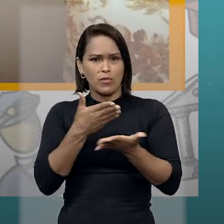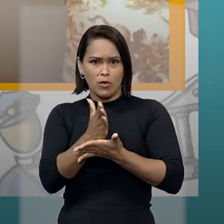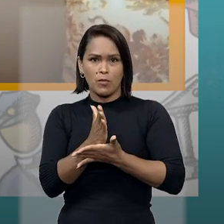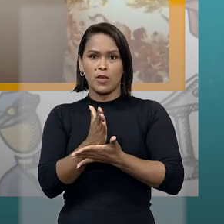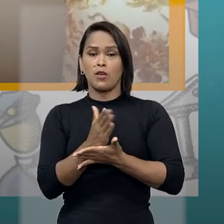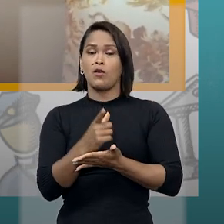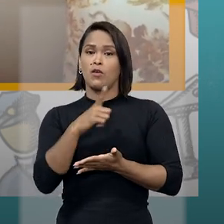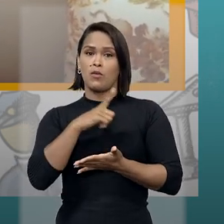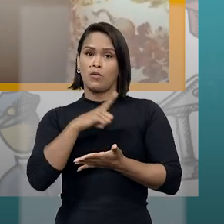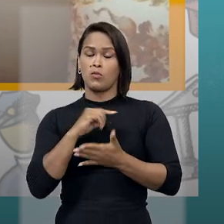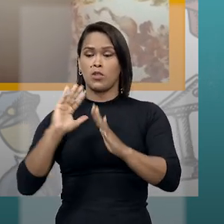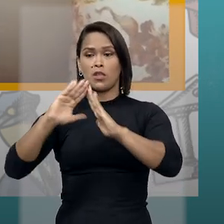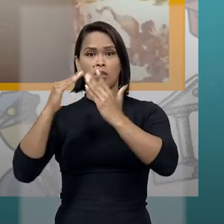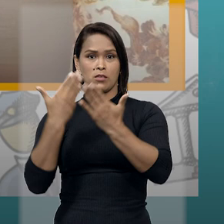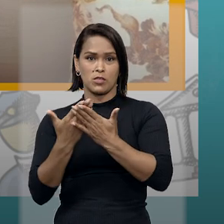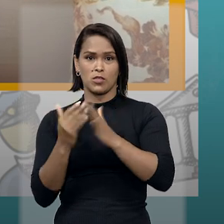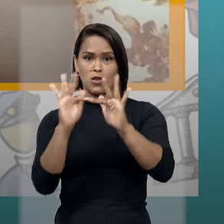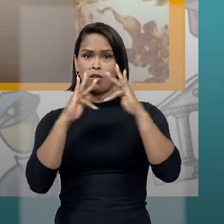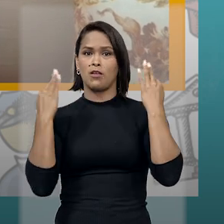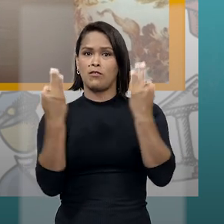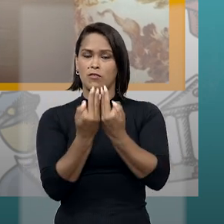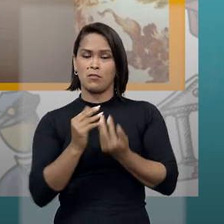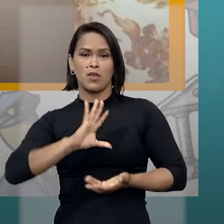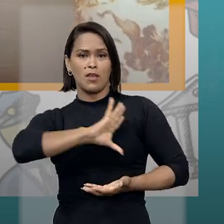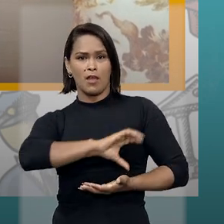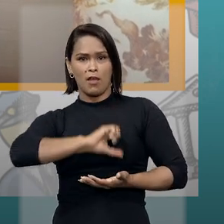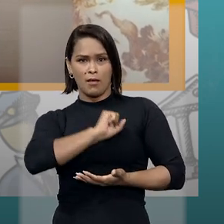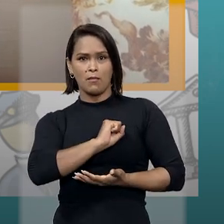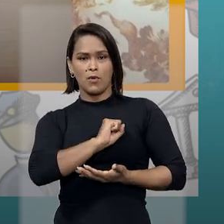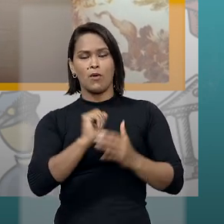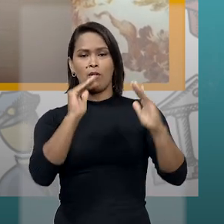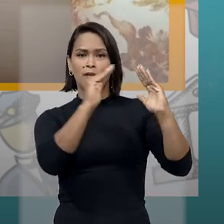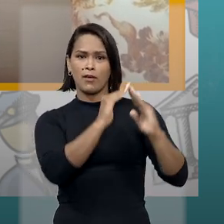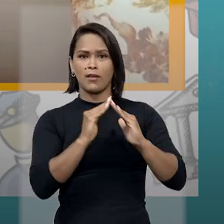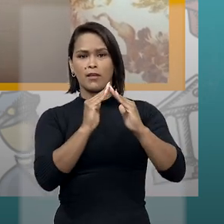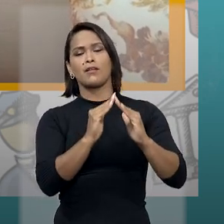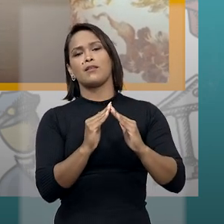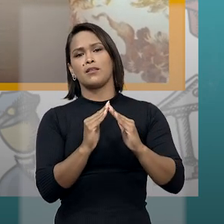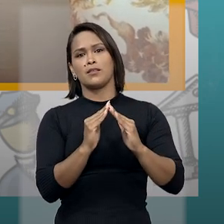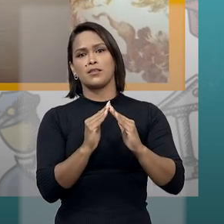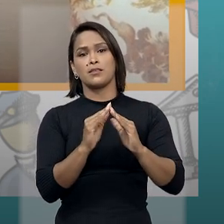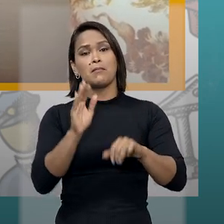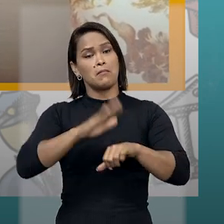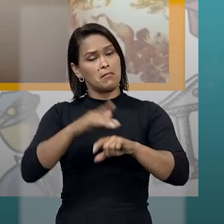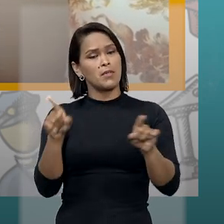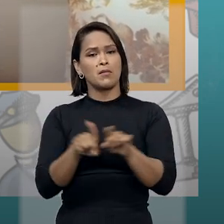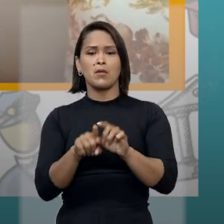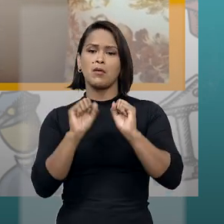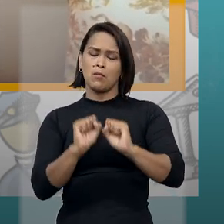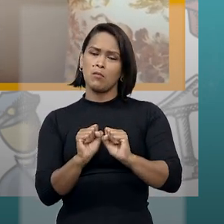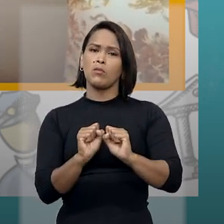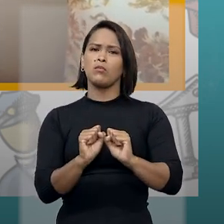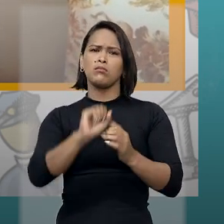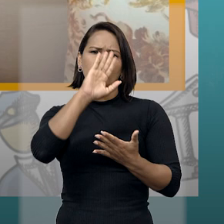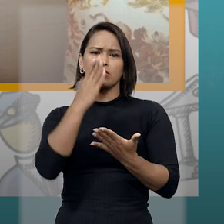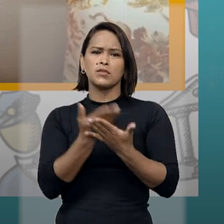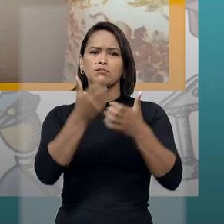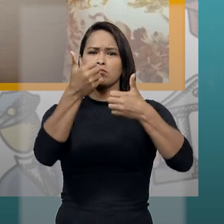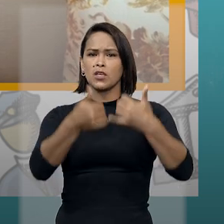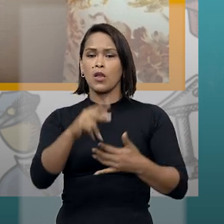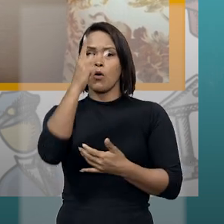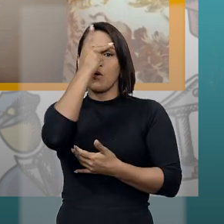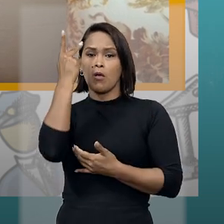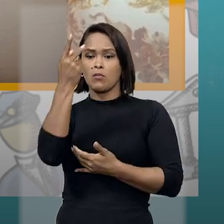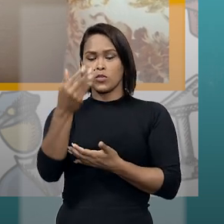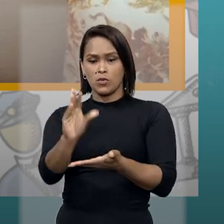cumpridos, como ter escola, família, amor, casa. Mas também pode ser considerada quando